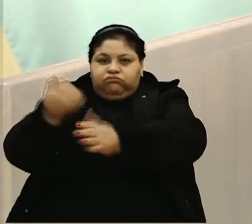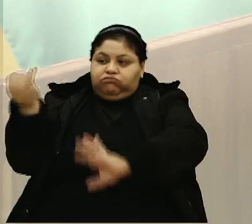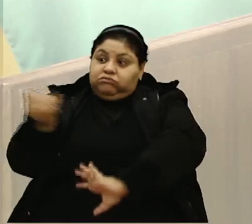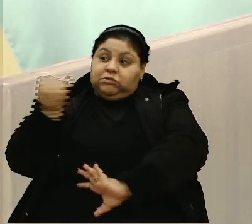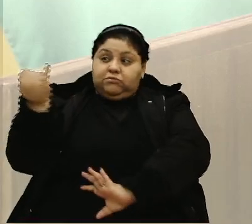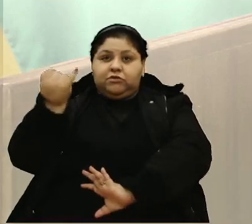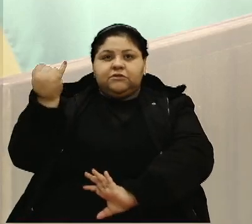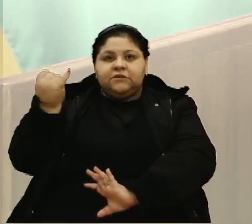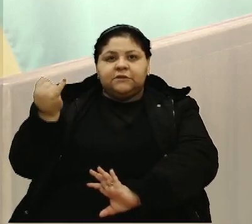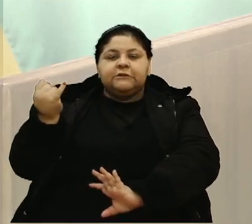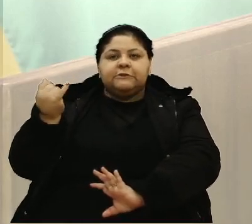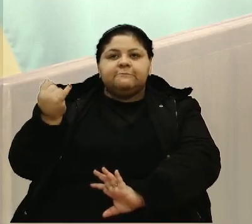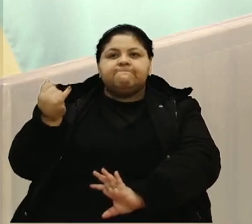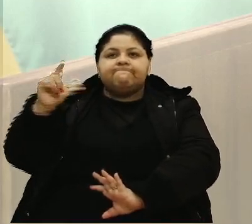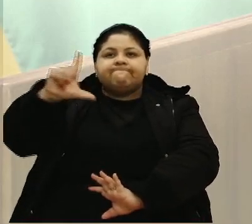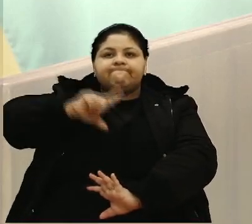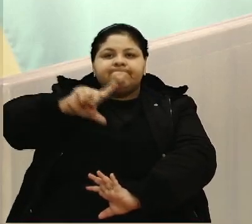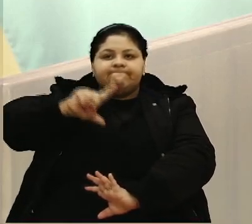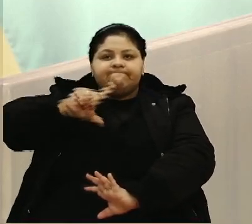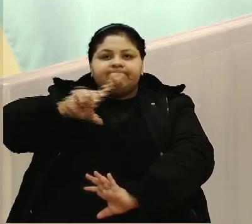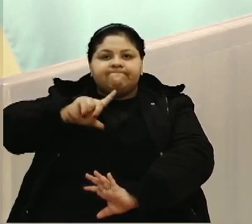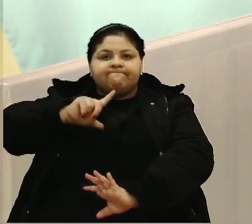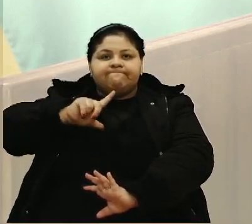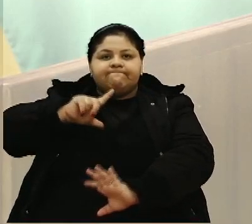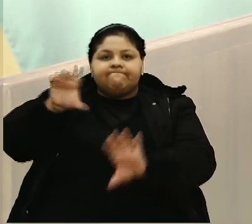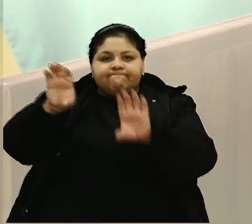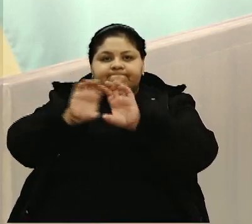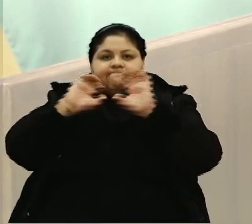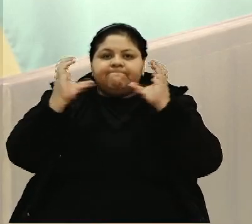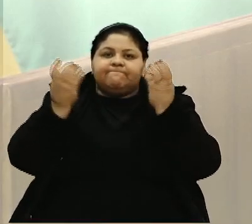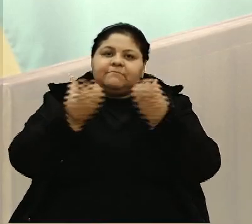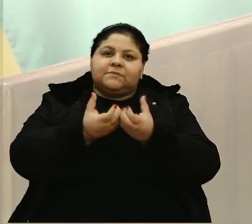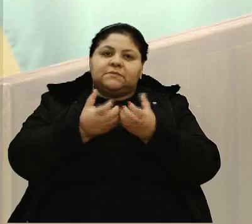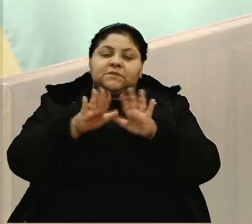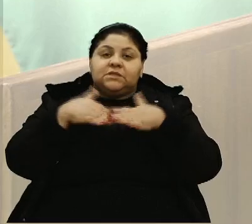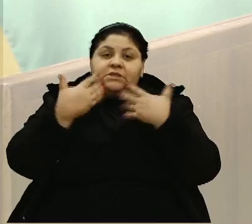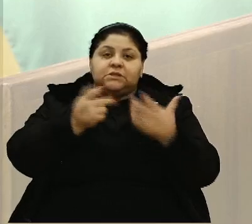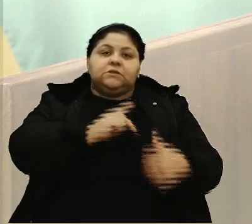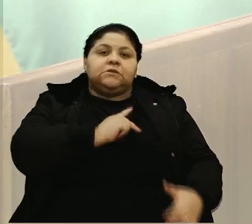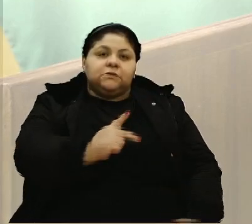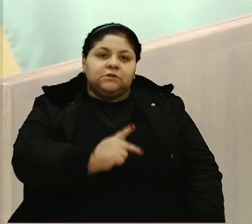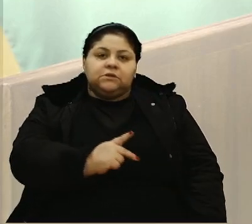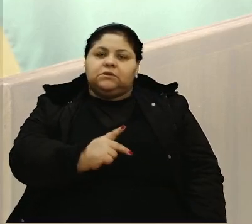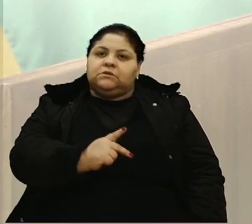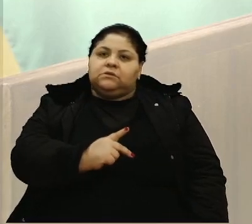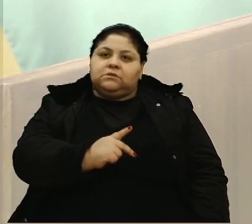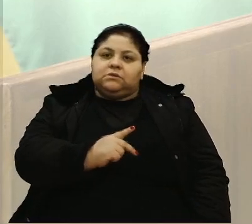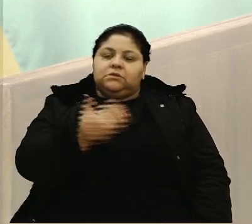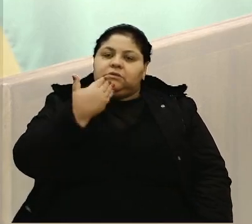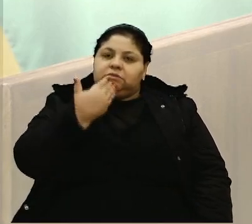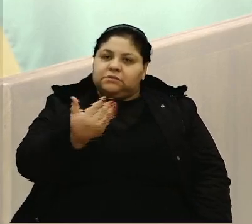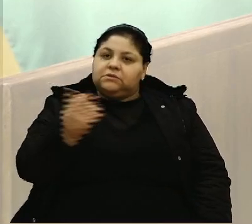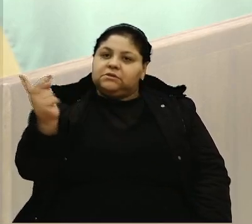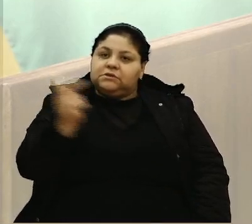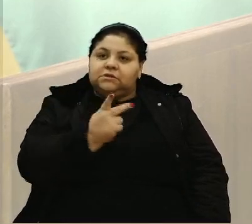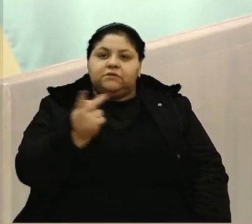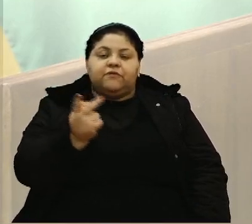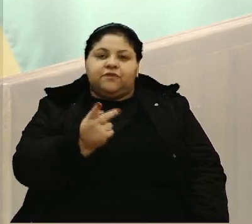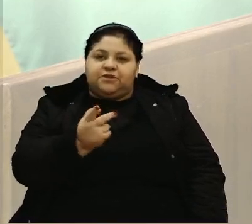importância que tem para essa comunidade. Então, senhora presidente, eu peço aos nobres pares